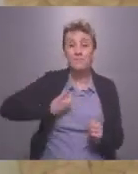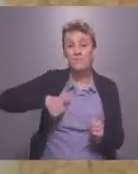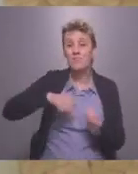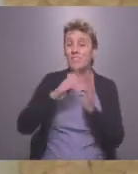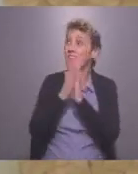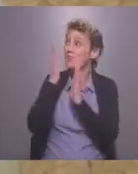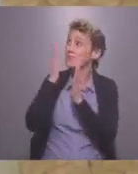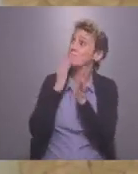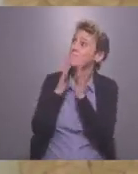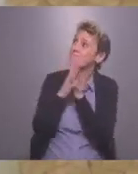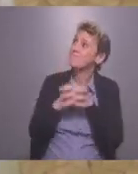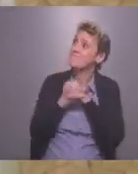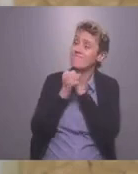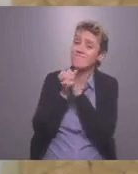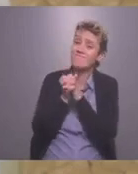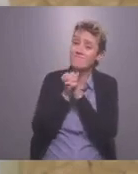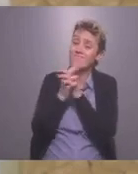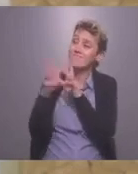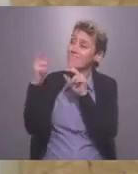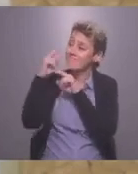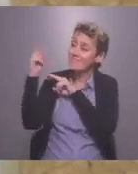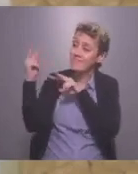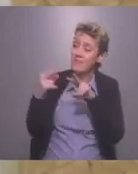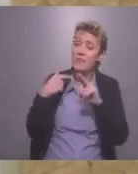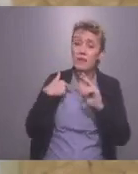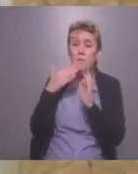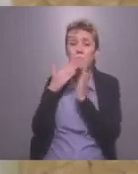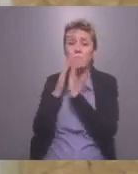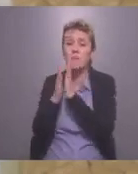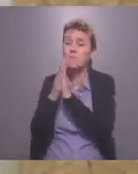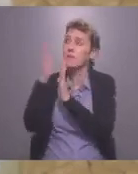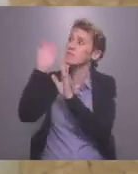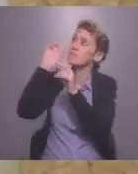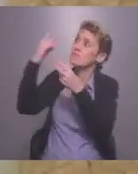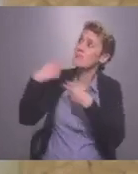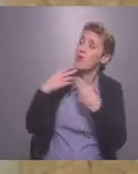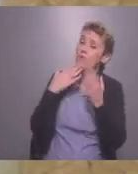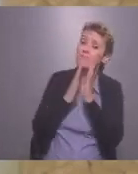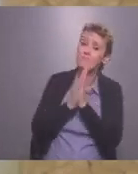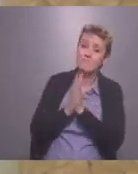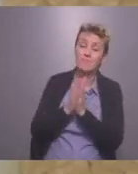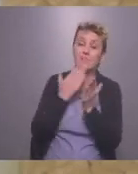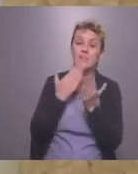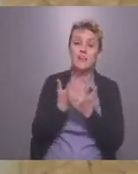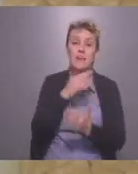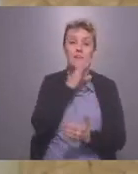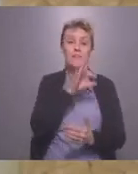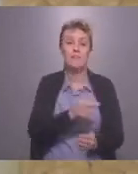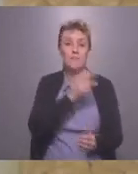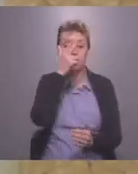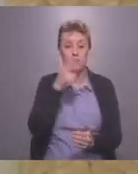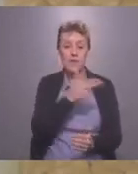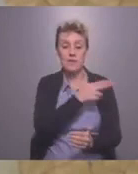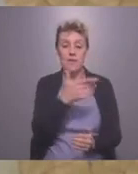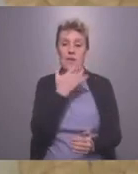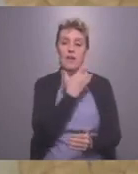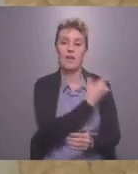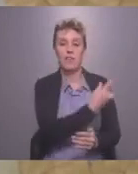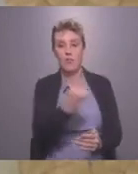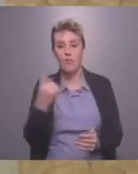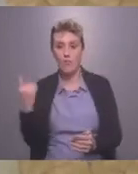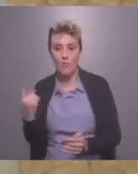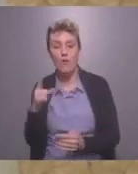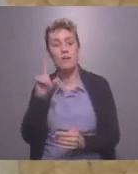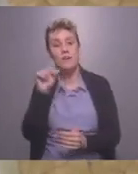ó Deus, atenda as preces que te dirigimos e abençoa a família de cada um de nós